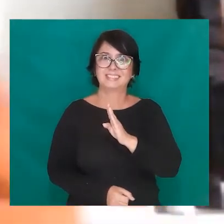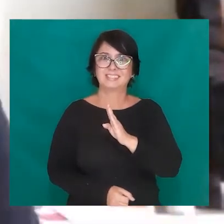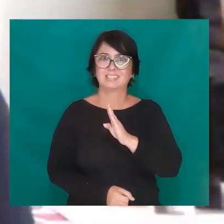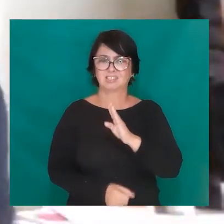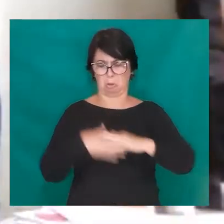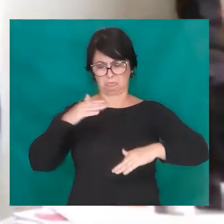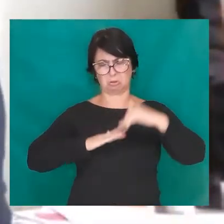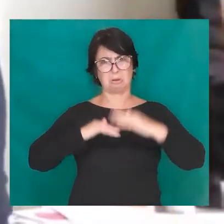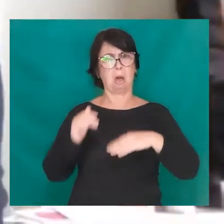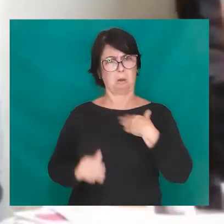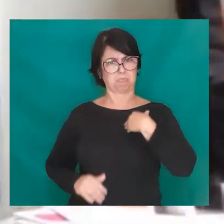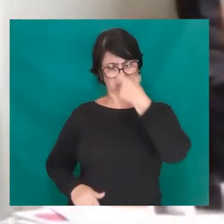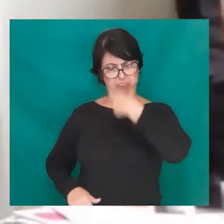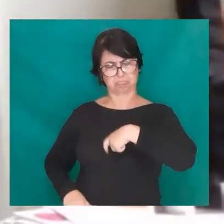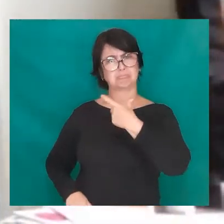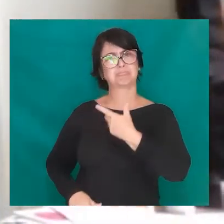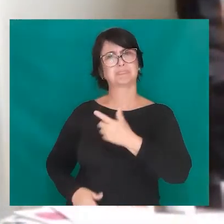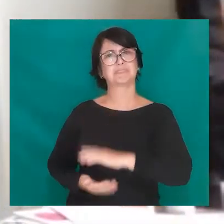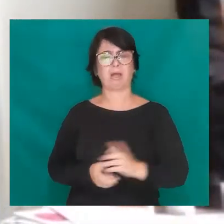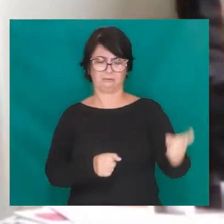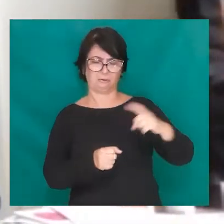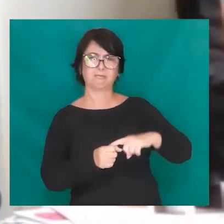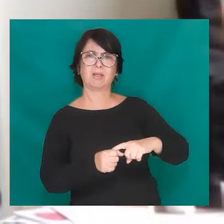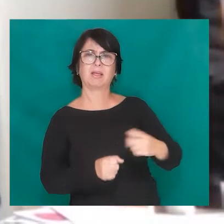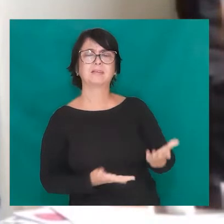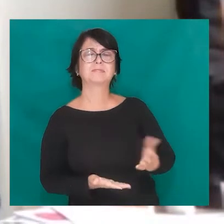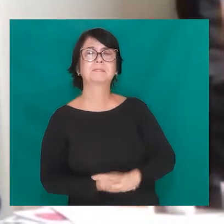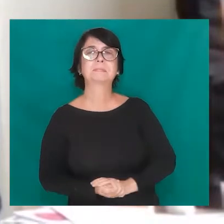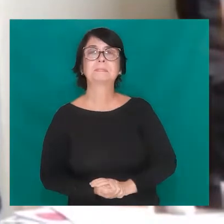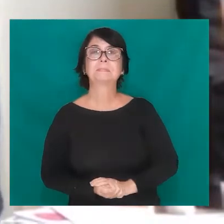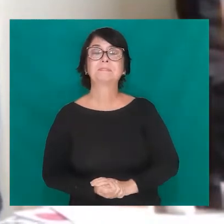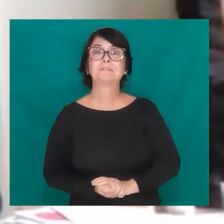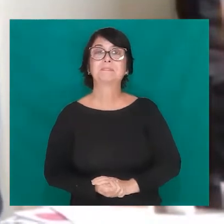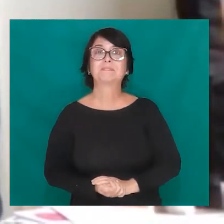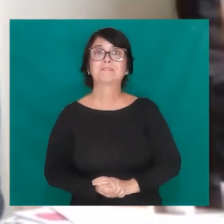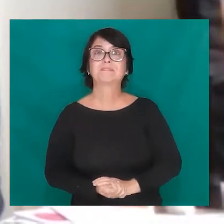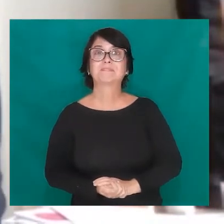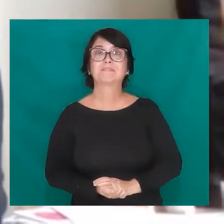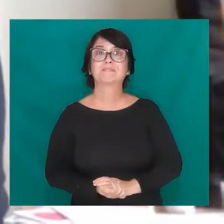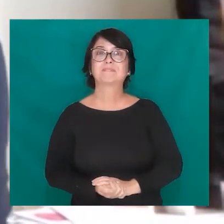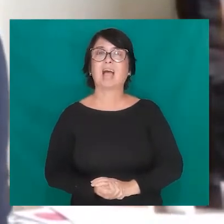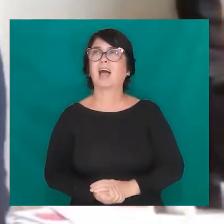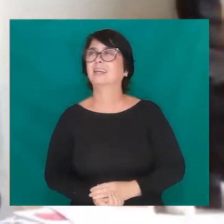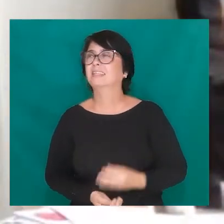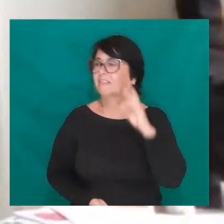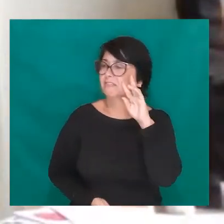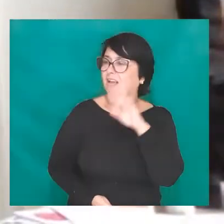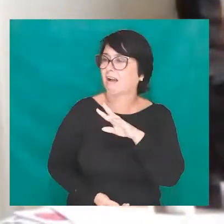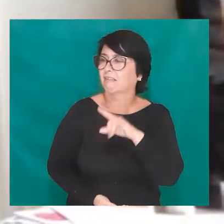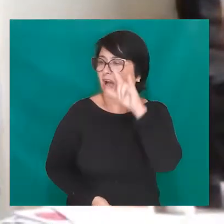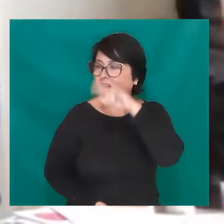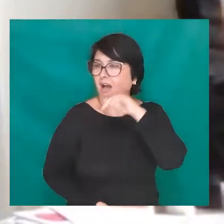era profissional, como eu falei, né? Quando eu voltei para o Brasil, eu, talvez inspirado pelas aulas com a Nádia Boulanger,